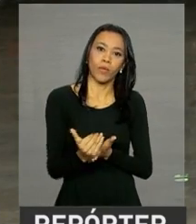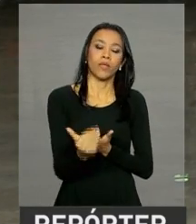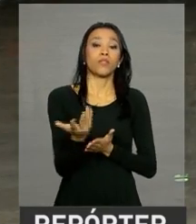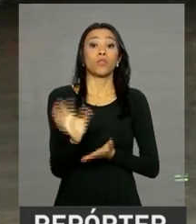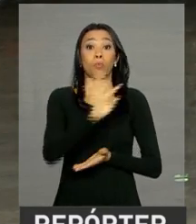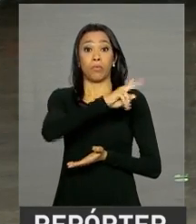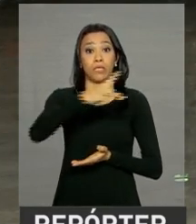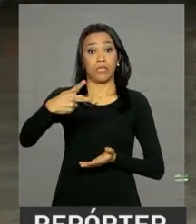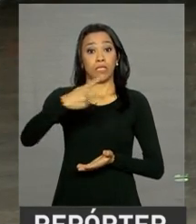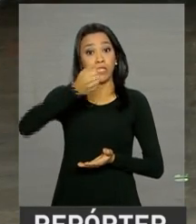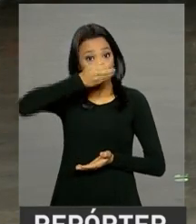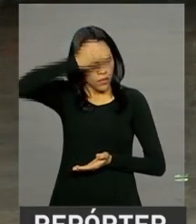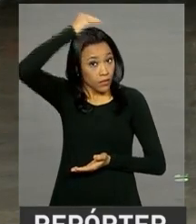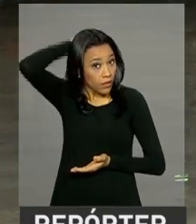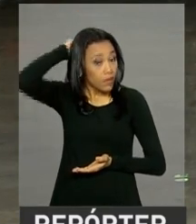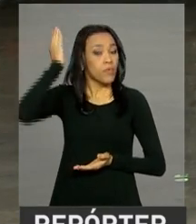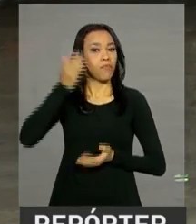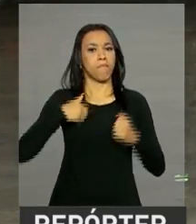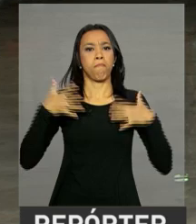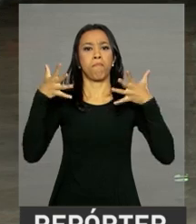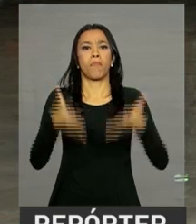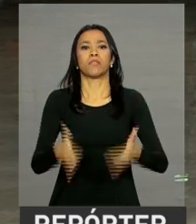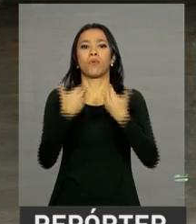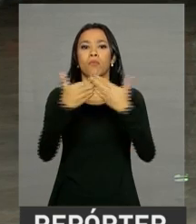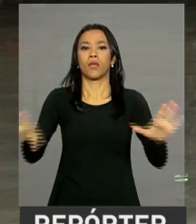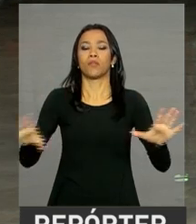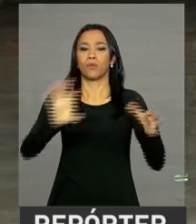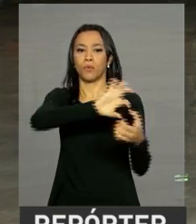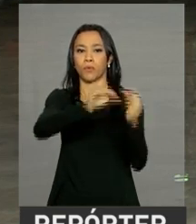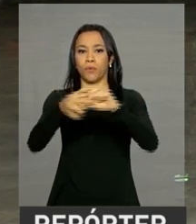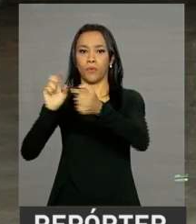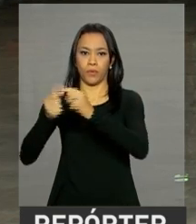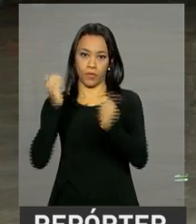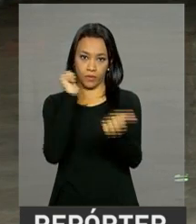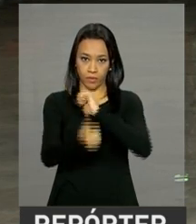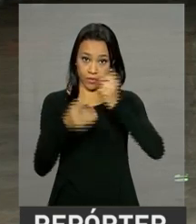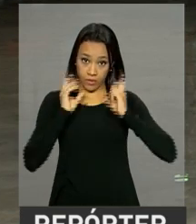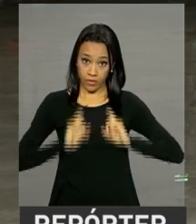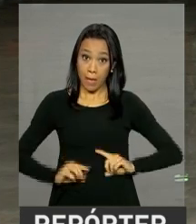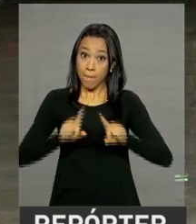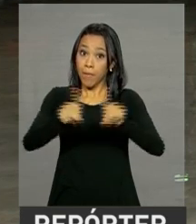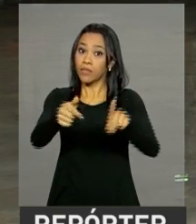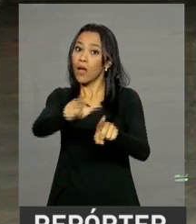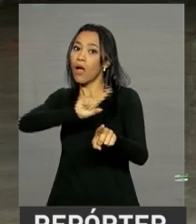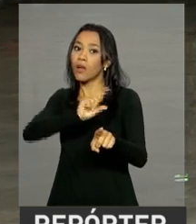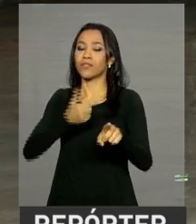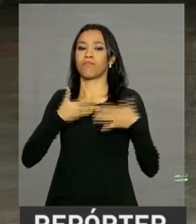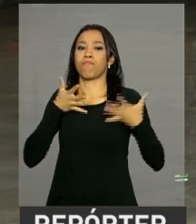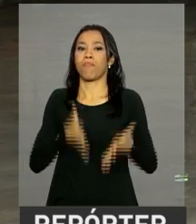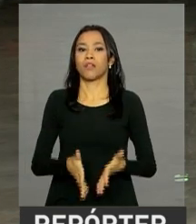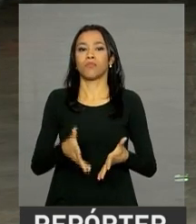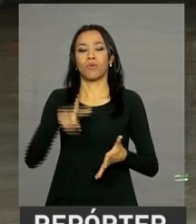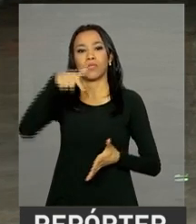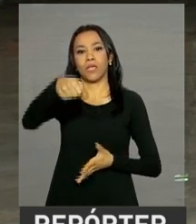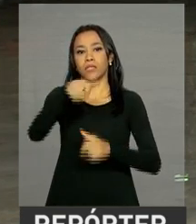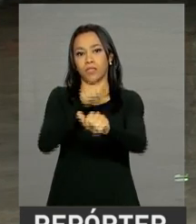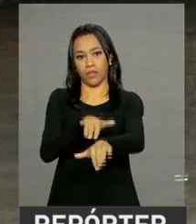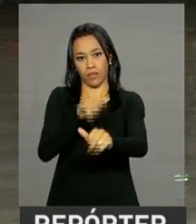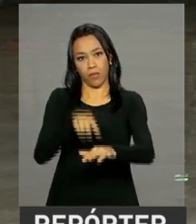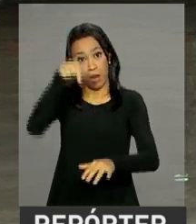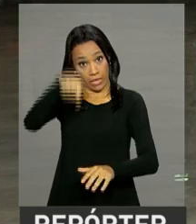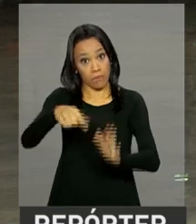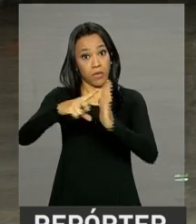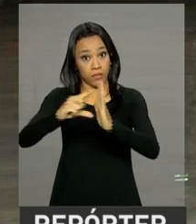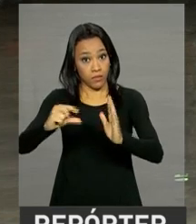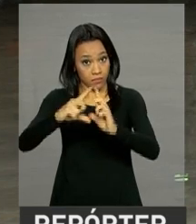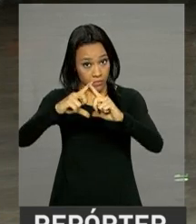presidente da República, Michel Temer, participou da abertura das Paralimpíadas, mas antes ele esteve aqui em Brasília no desfile do 7 de setembro.